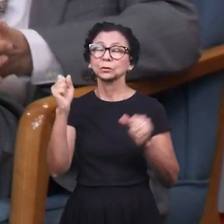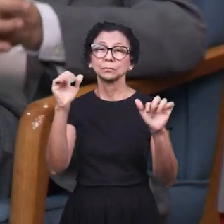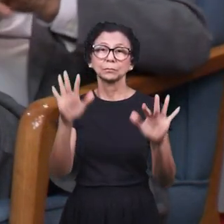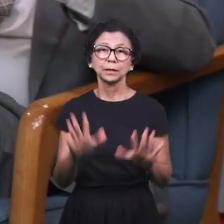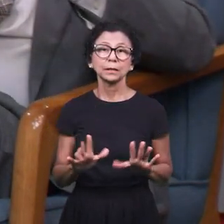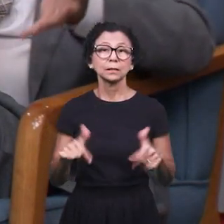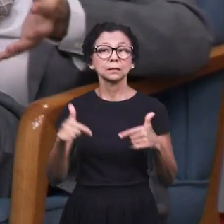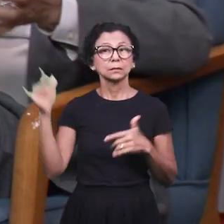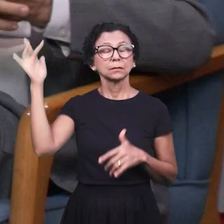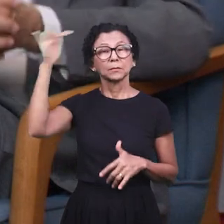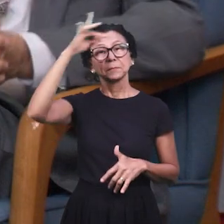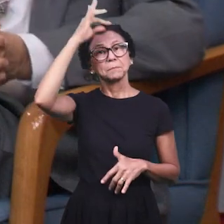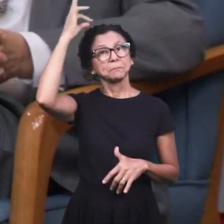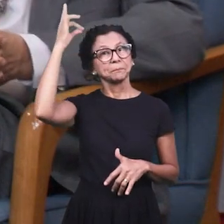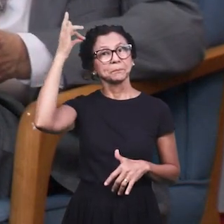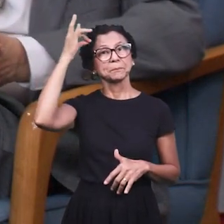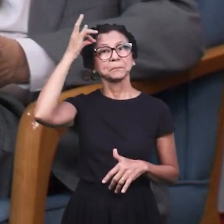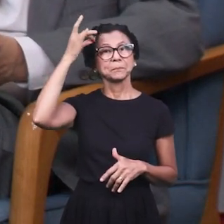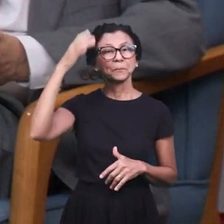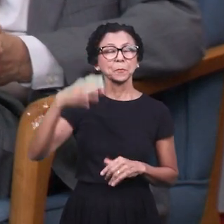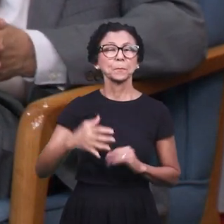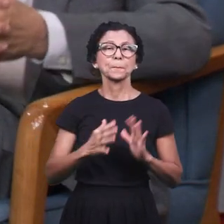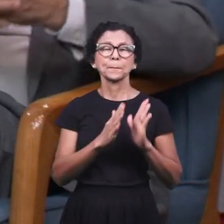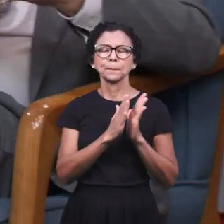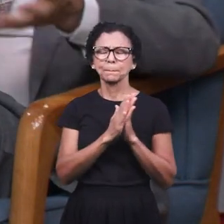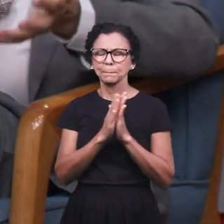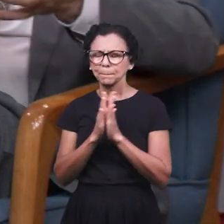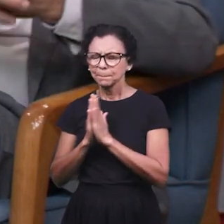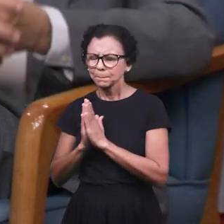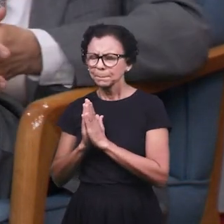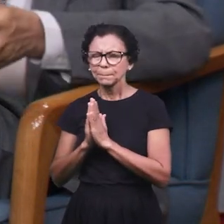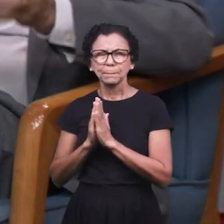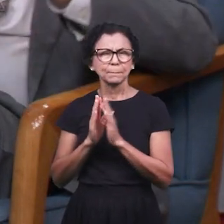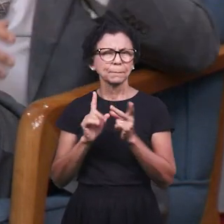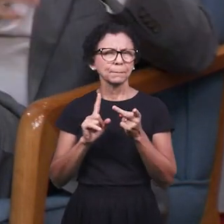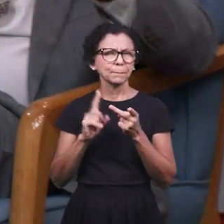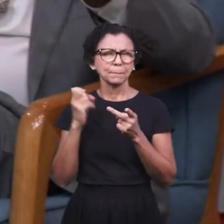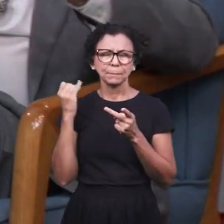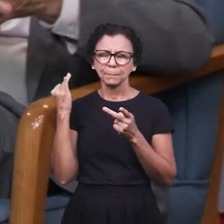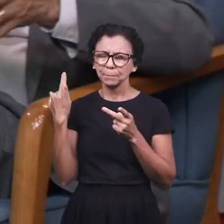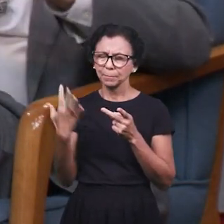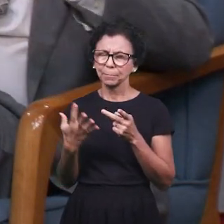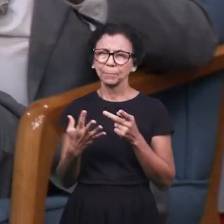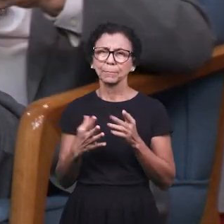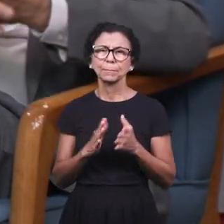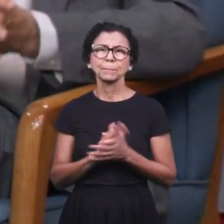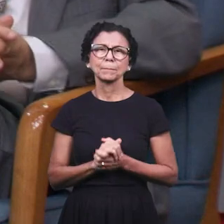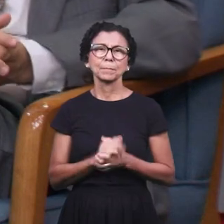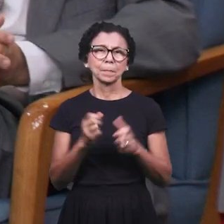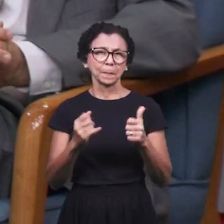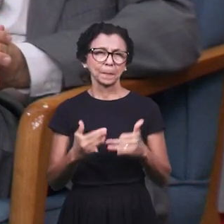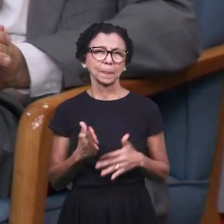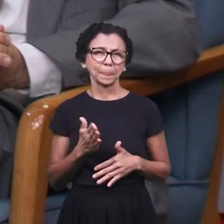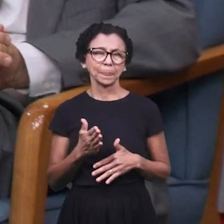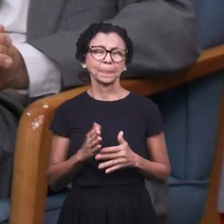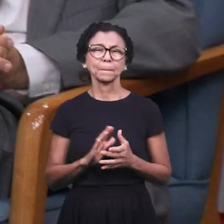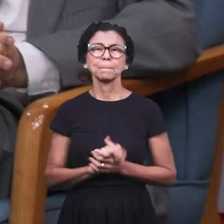sua bênção, uma operação do seu Espírito. Né? Nós fazemos a oração, tudo isso, a madrugada, já falamos tudo sobre